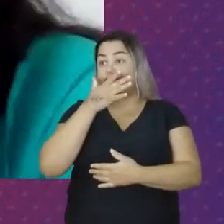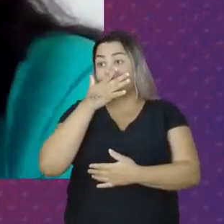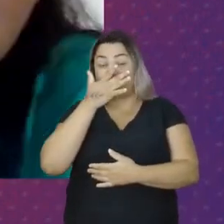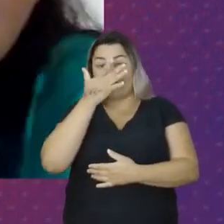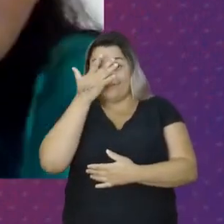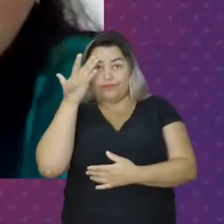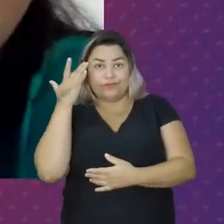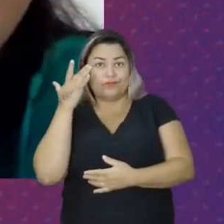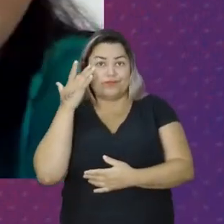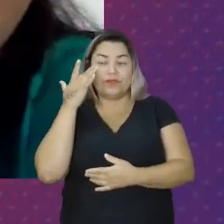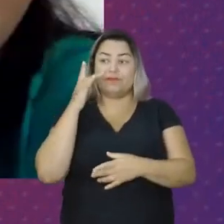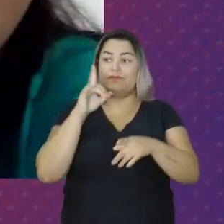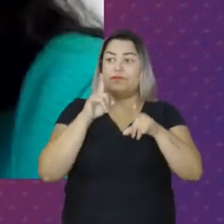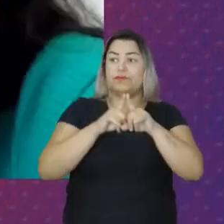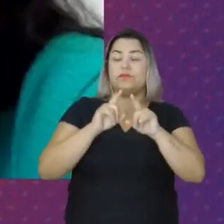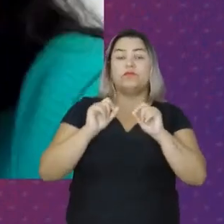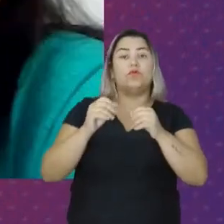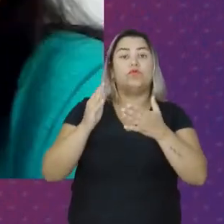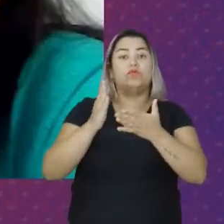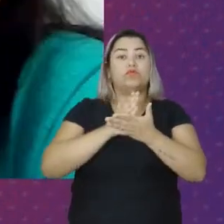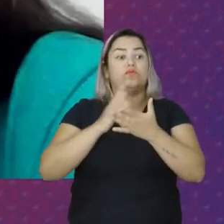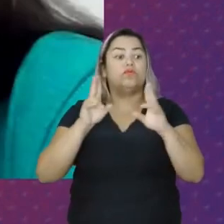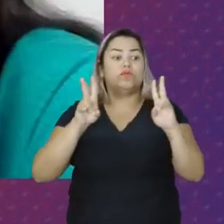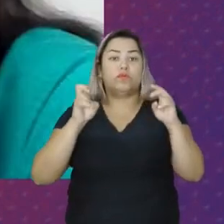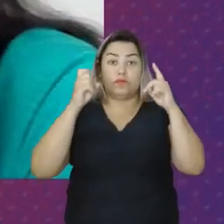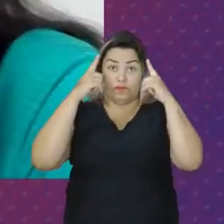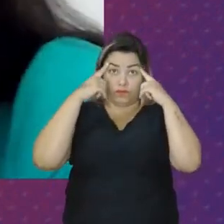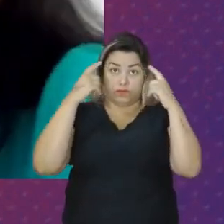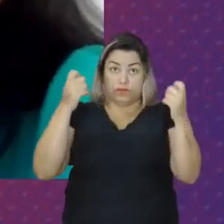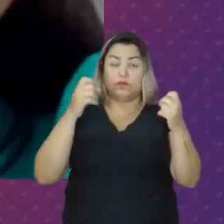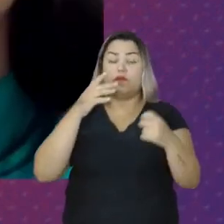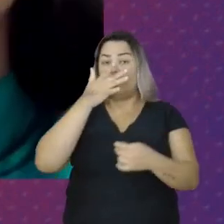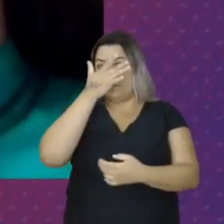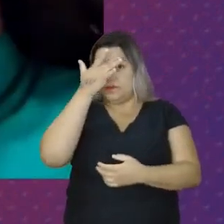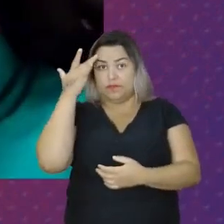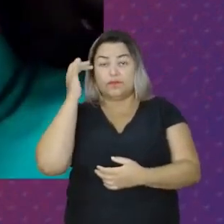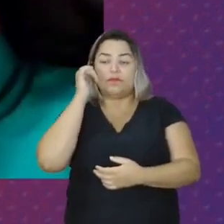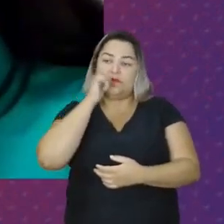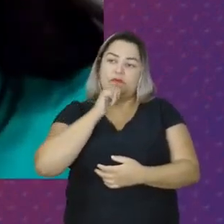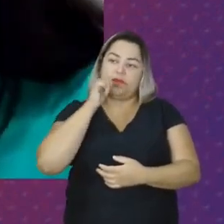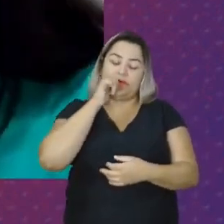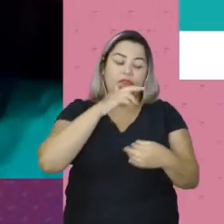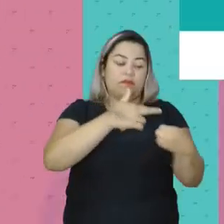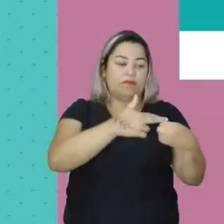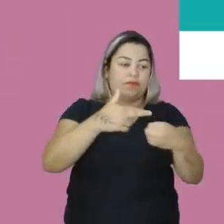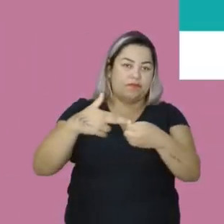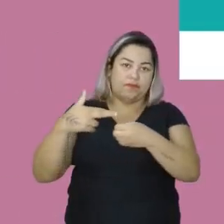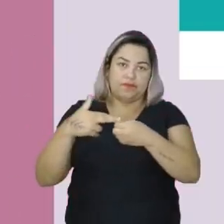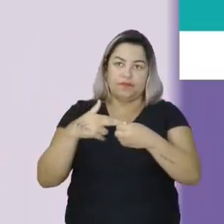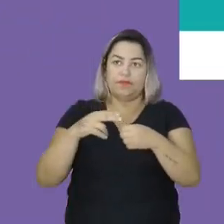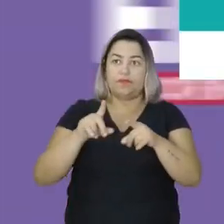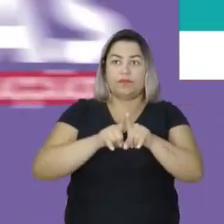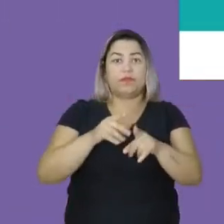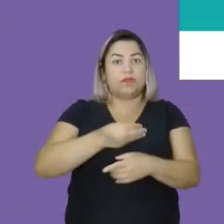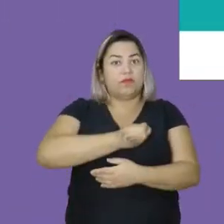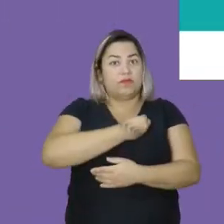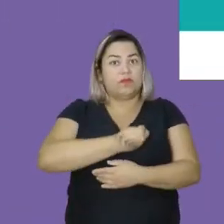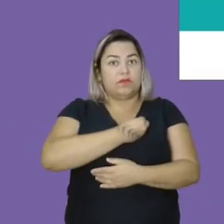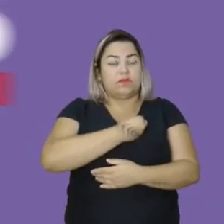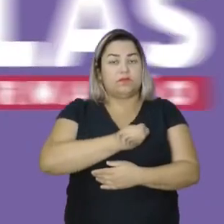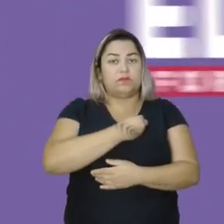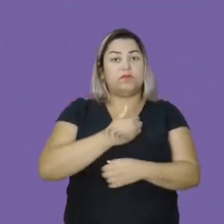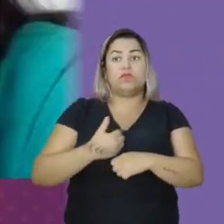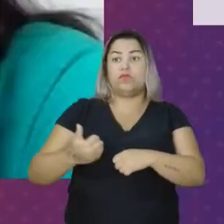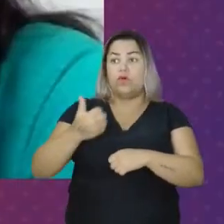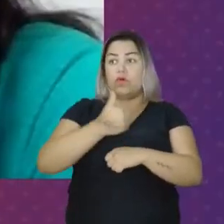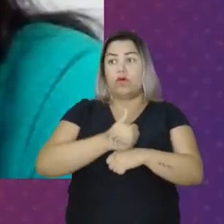as vítimas agredidas, os tipos de violência, quem são essas mulheres, a região, isso, a região que elas vivem, que a partir do